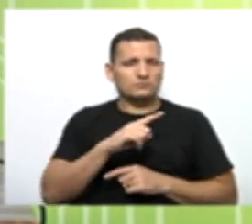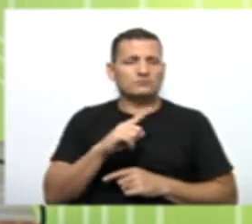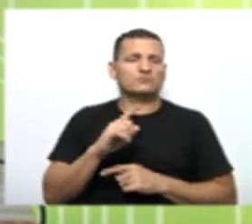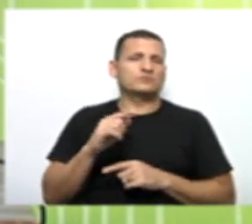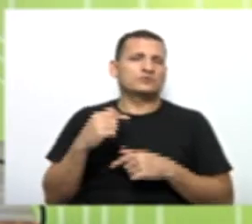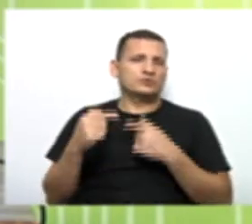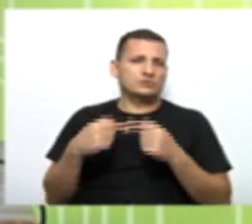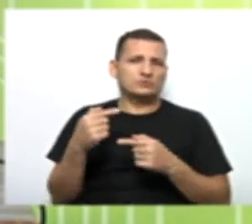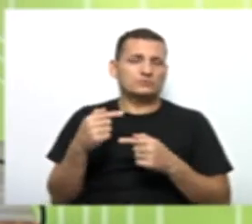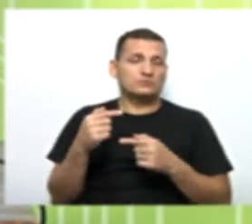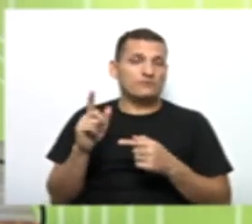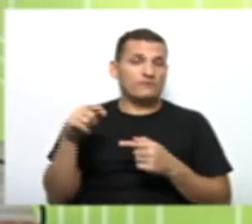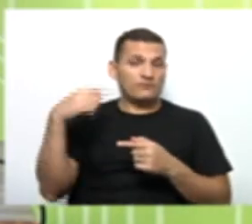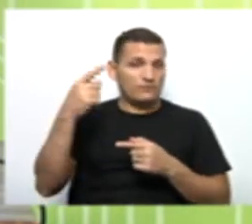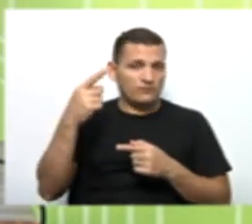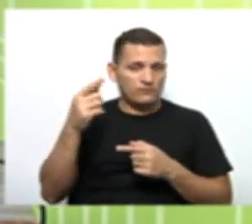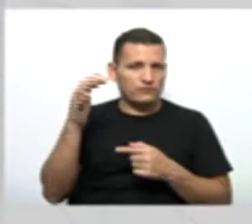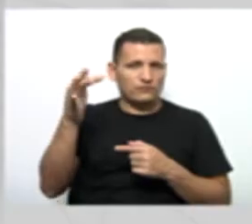gerações futuras.